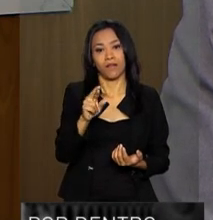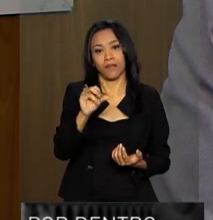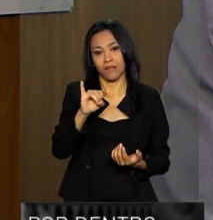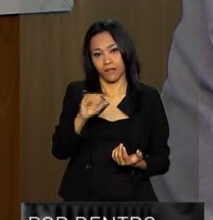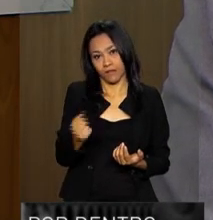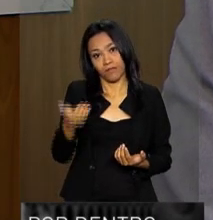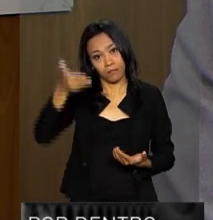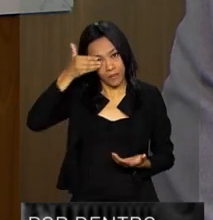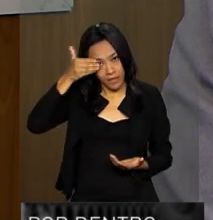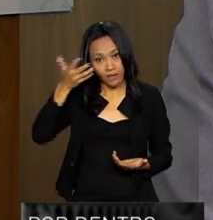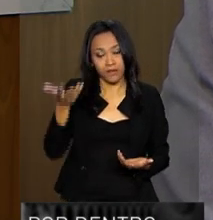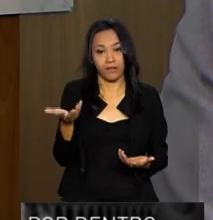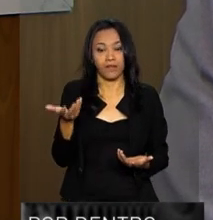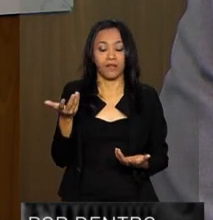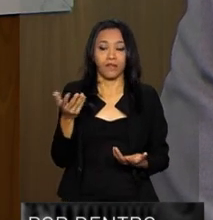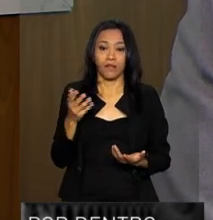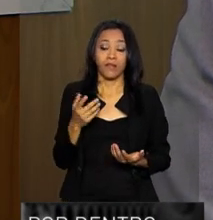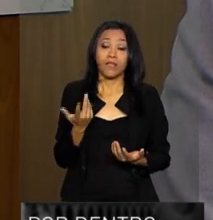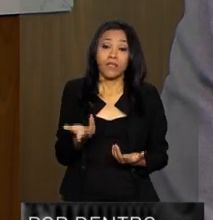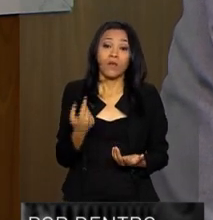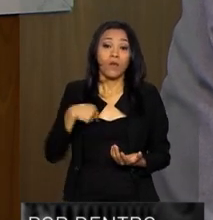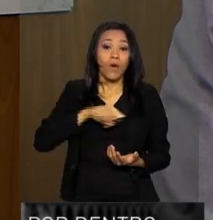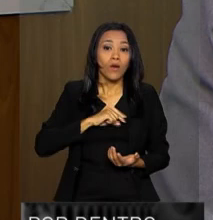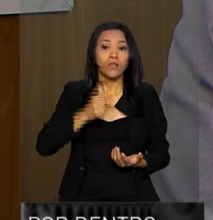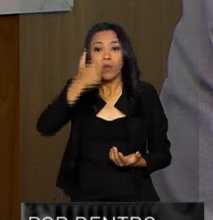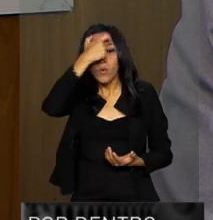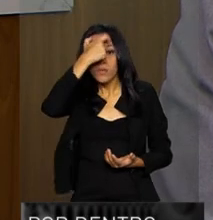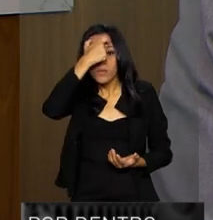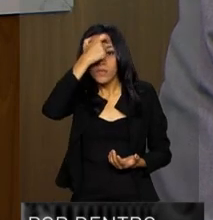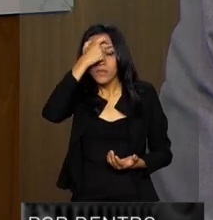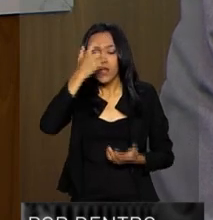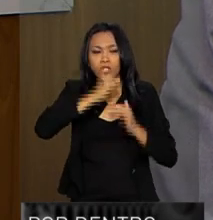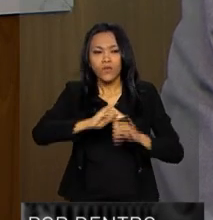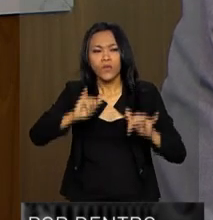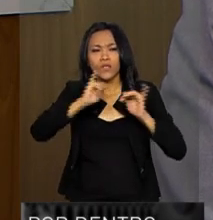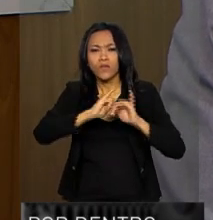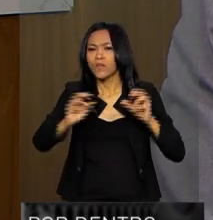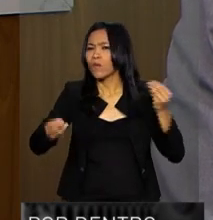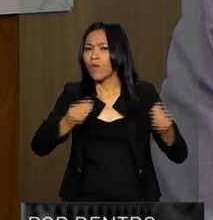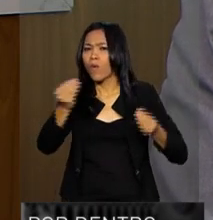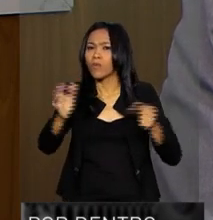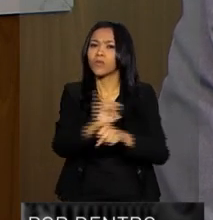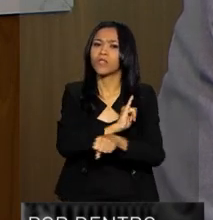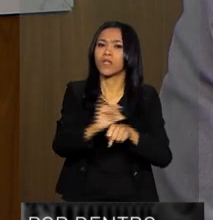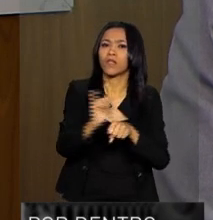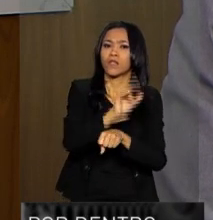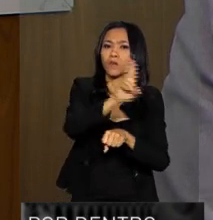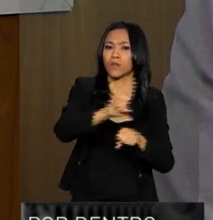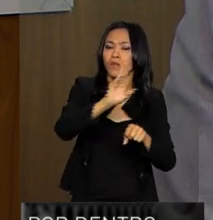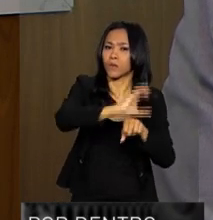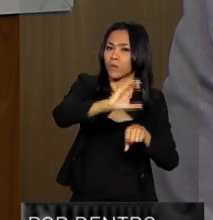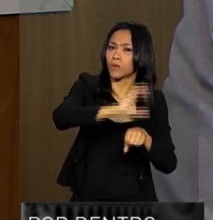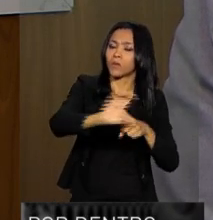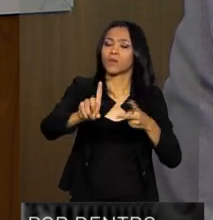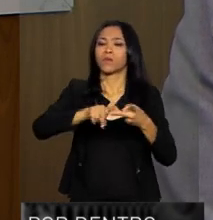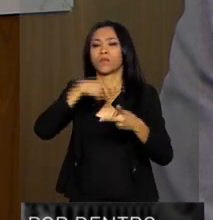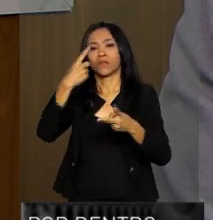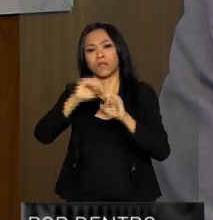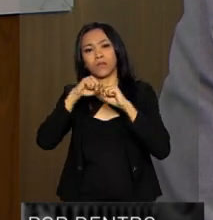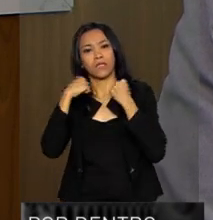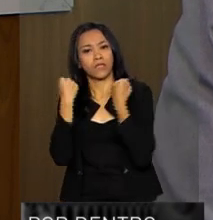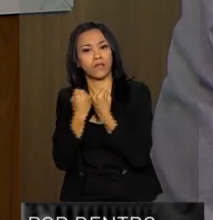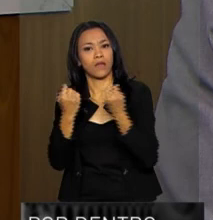buscando concientizar por meio de eventos seminários cursos e as demais instâncias